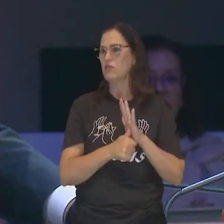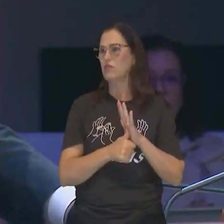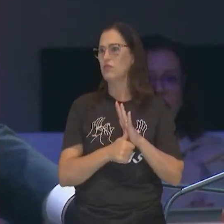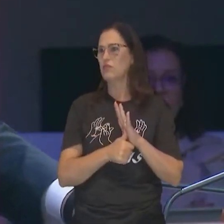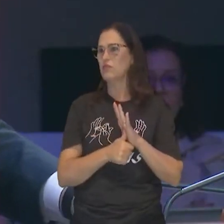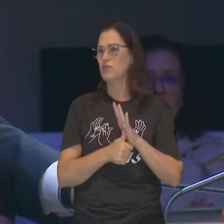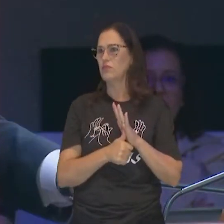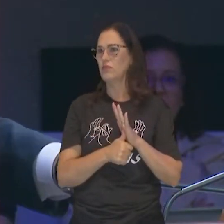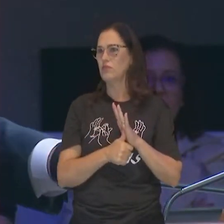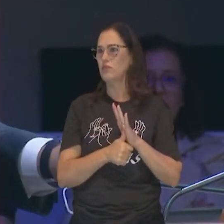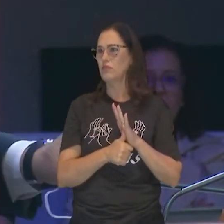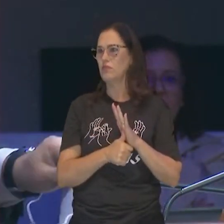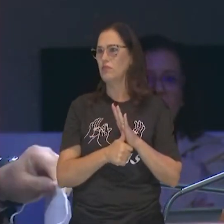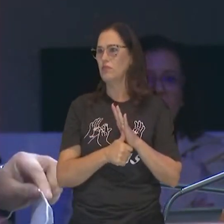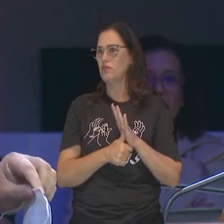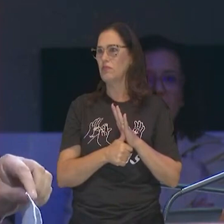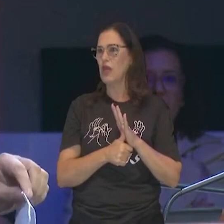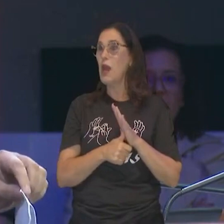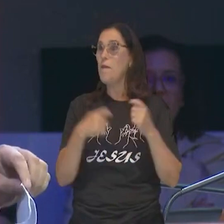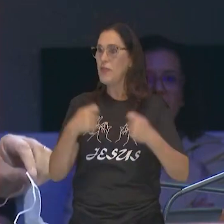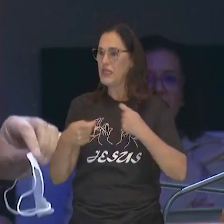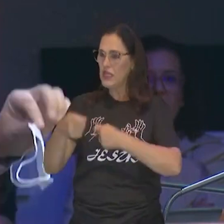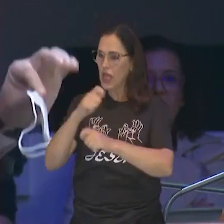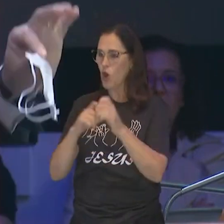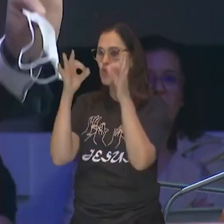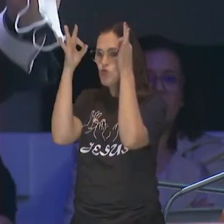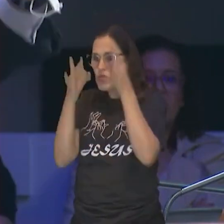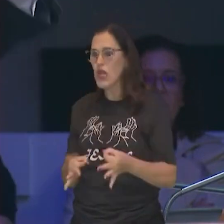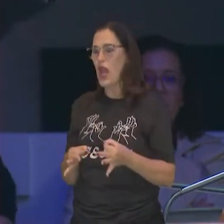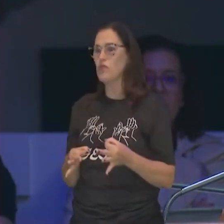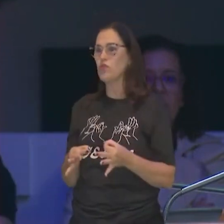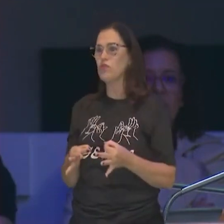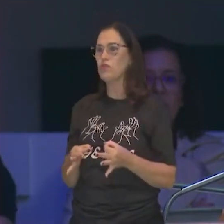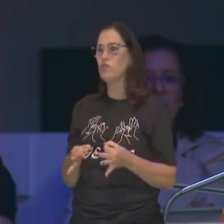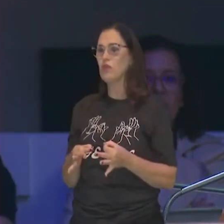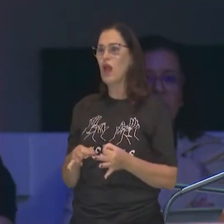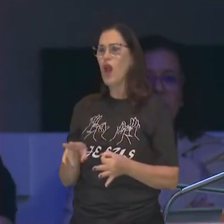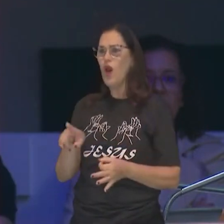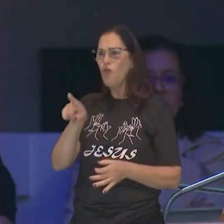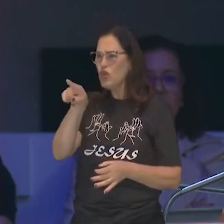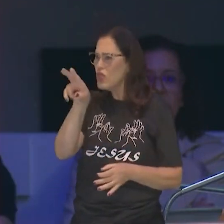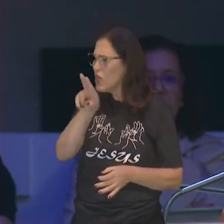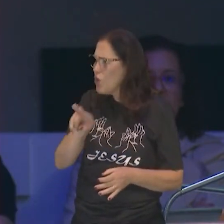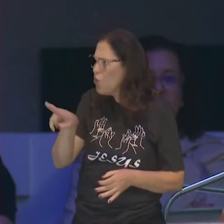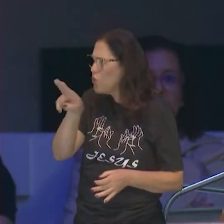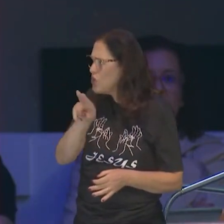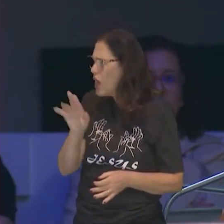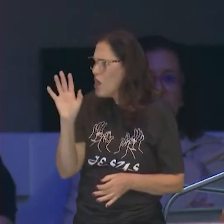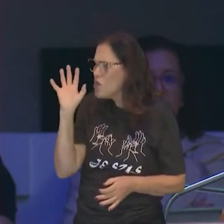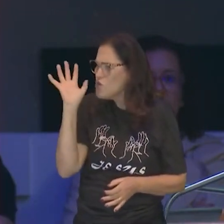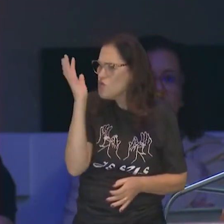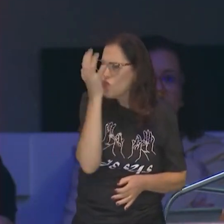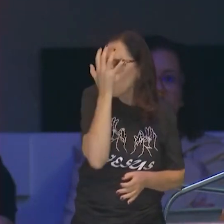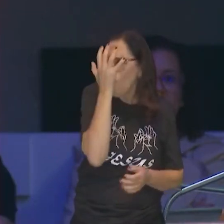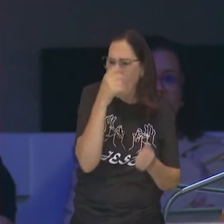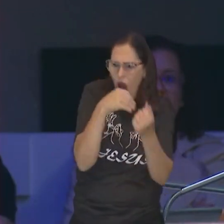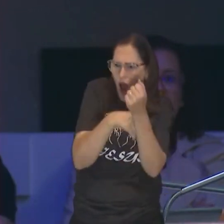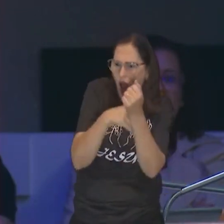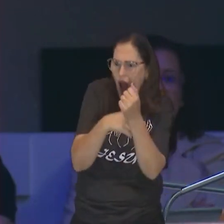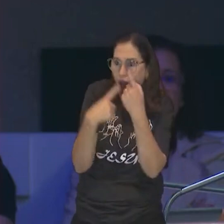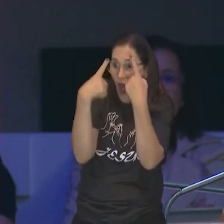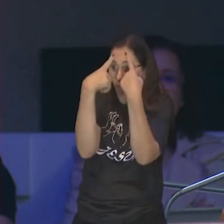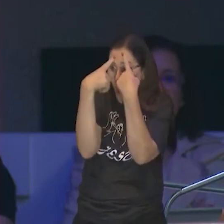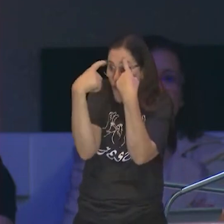que não são feitos com honestidade. Você tem usado uma máscara para esconder a